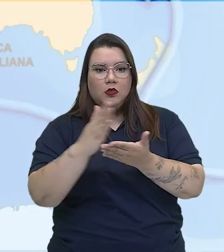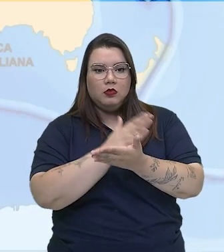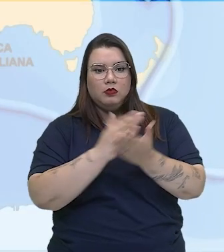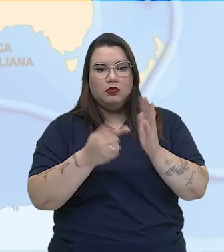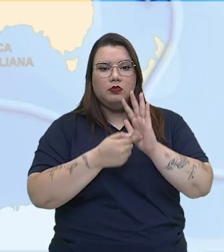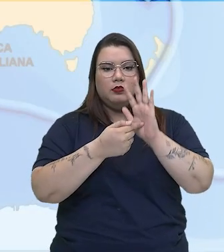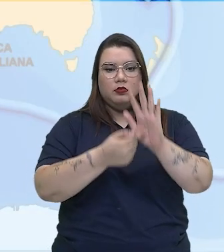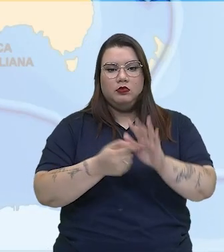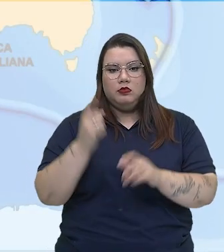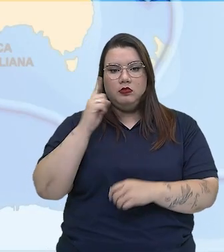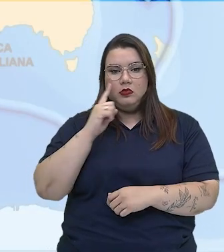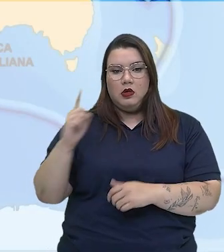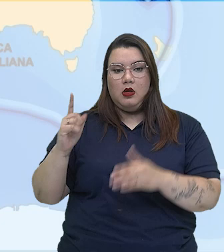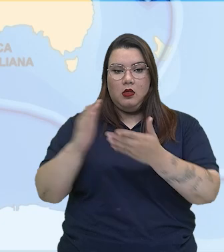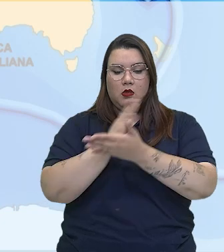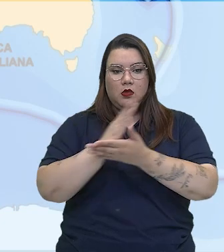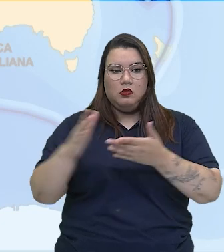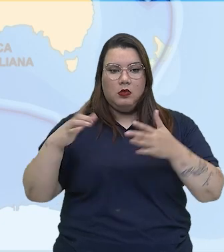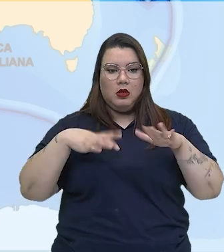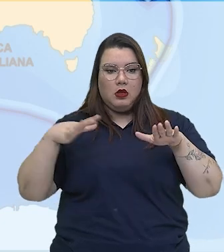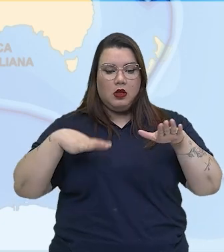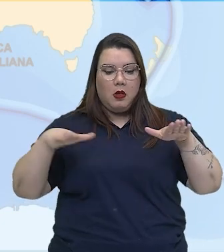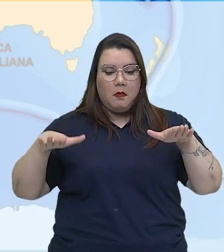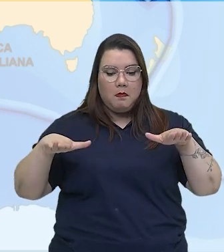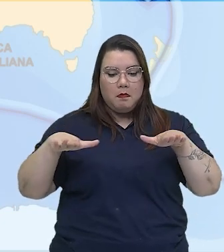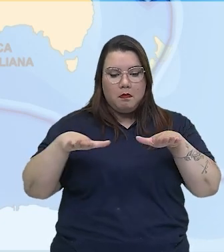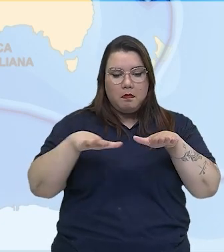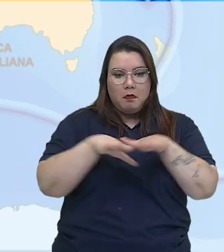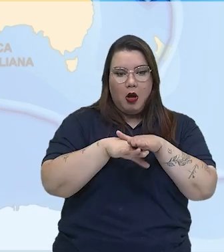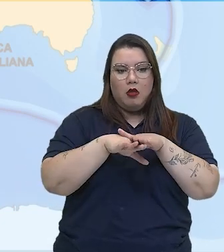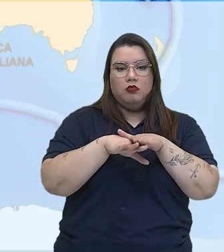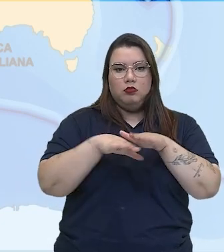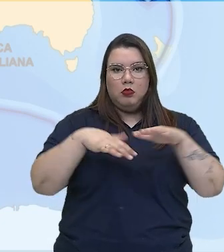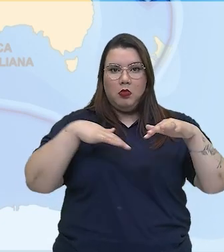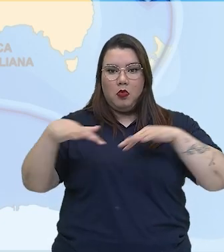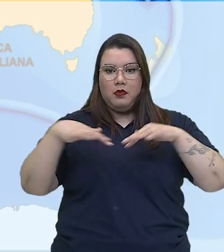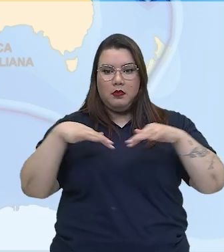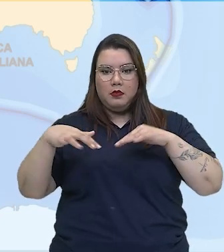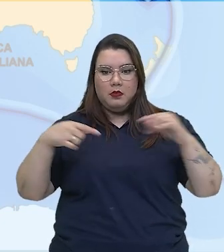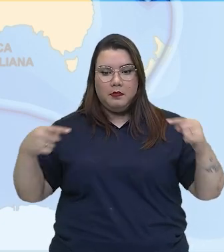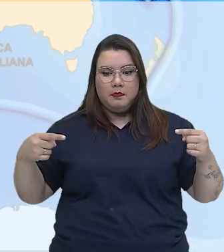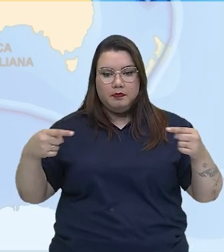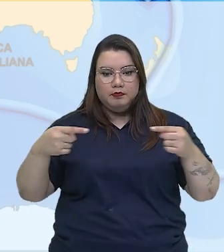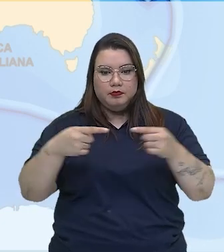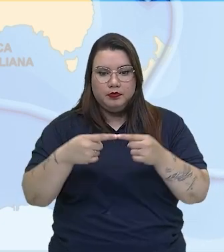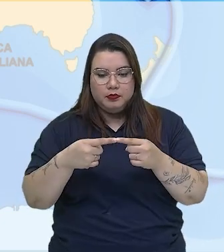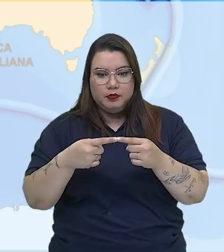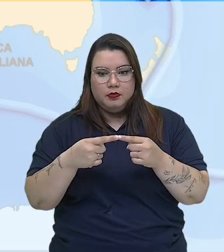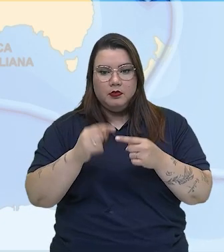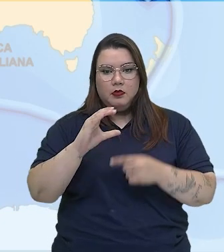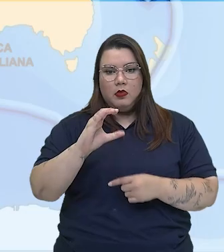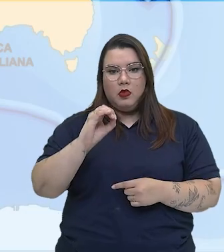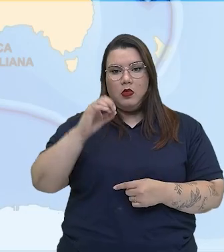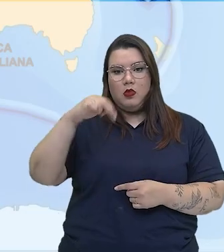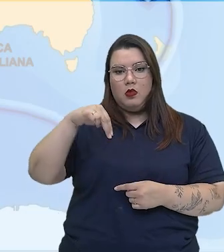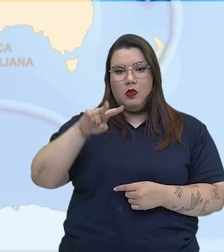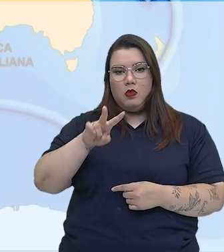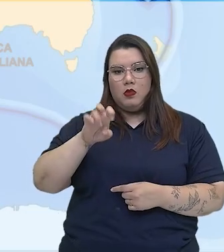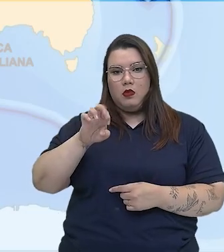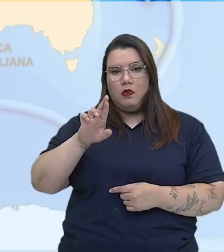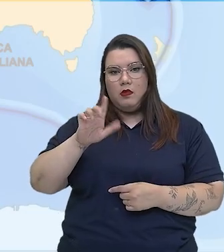placas elas vão se encontrar, né, através de um movimento que é chamado de movimento